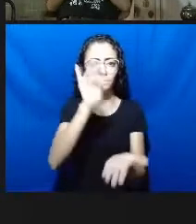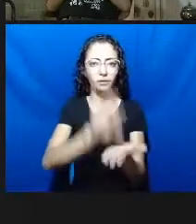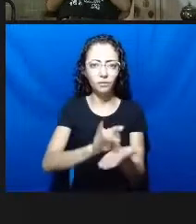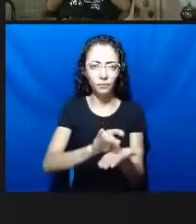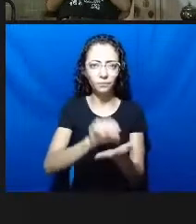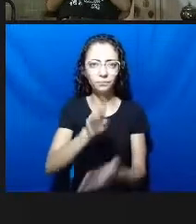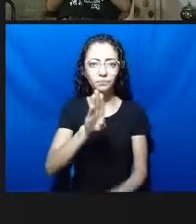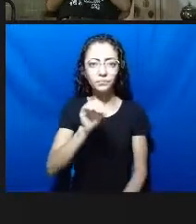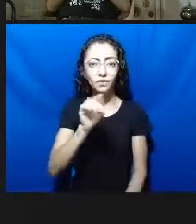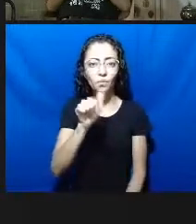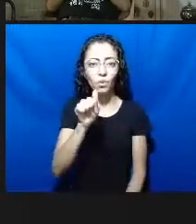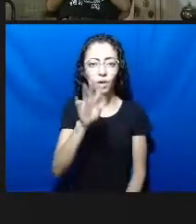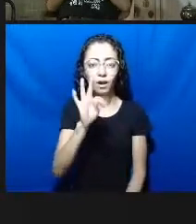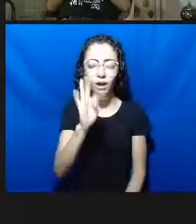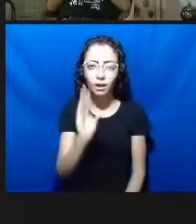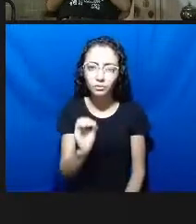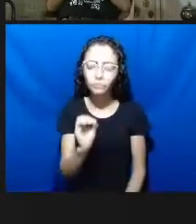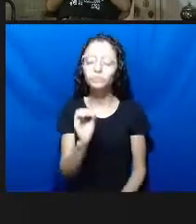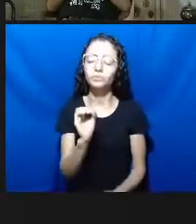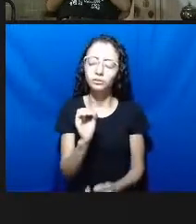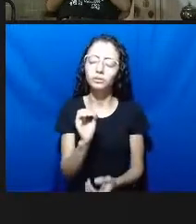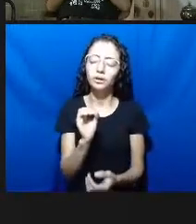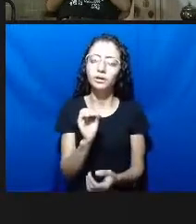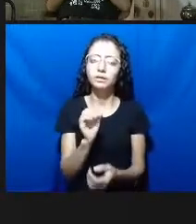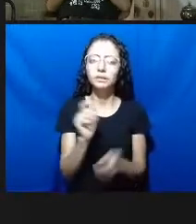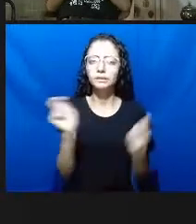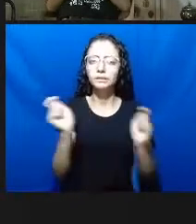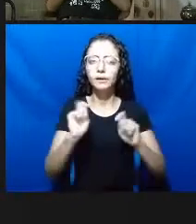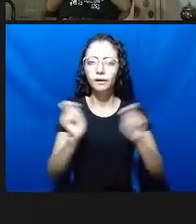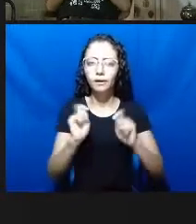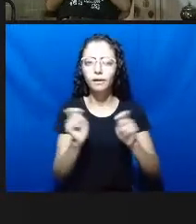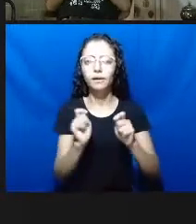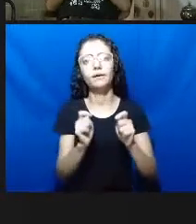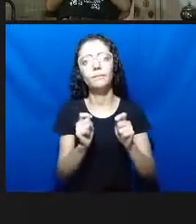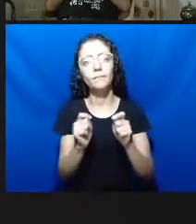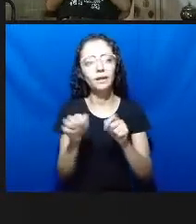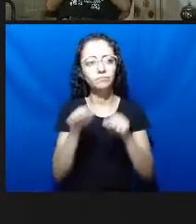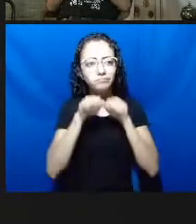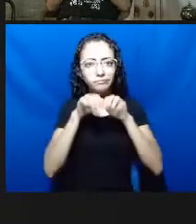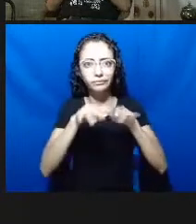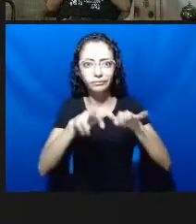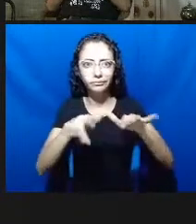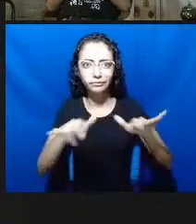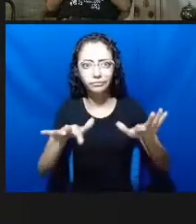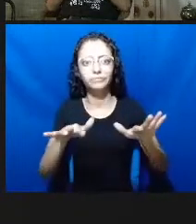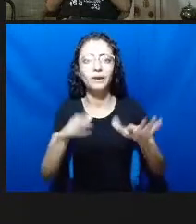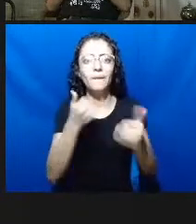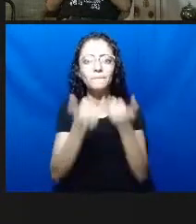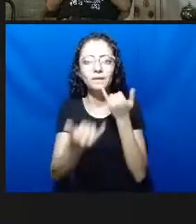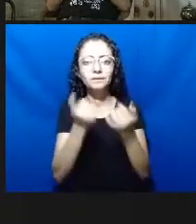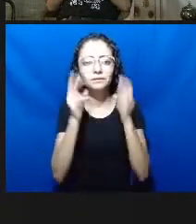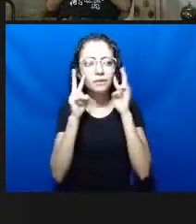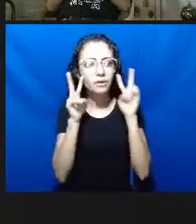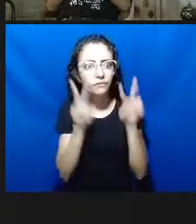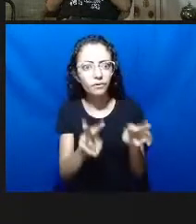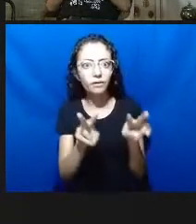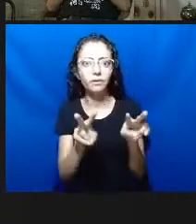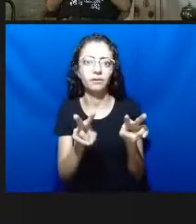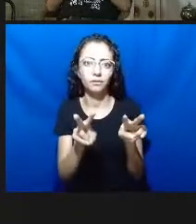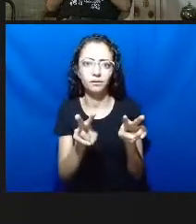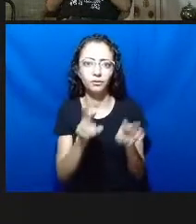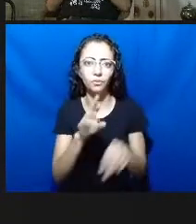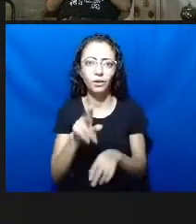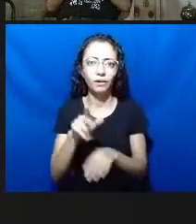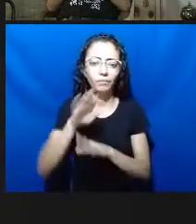boato que pode caminhar, né? Que é um boato visível, não é um boato que se suspeita que ele existe.